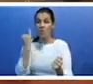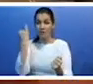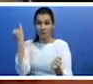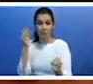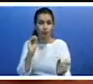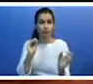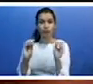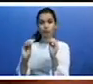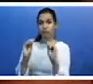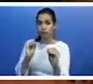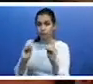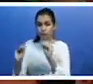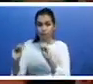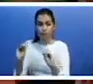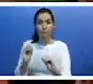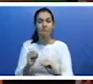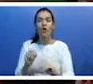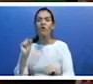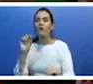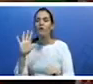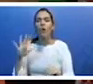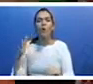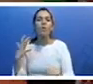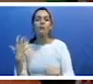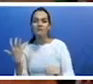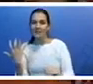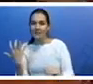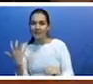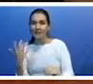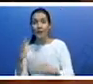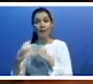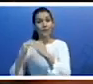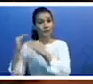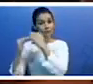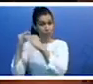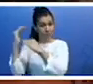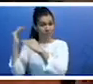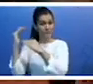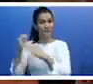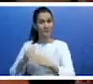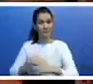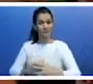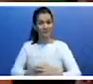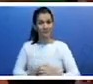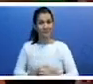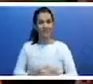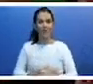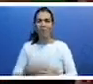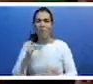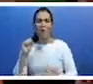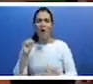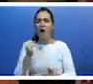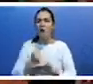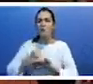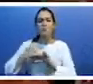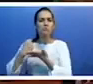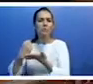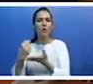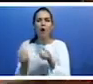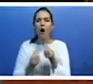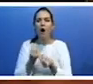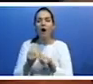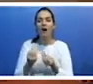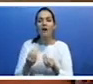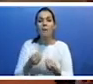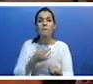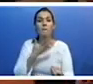Como aconteceu, o que aconteceu, o desenvolvimento, né? O que aquilo ajudou, qual a